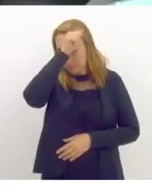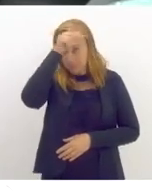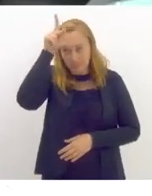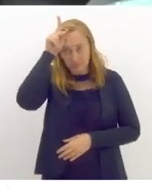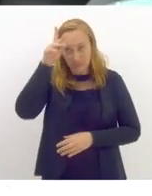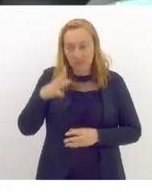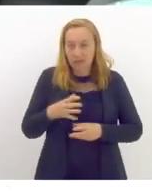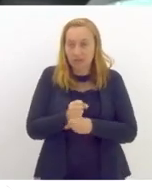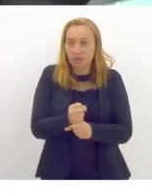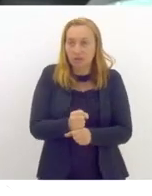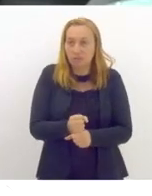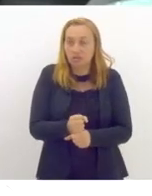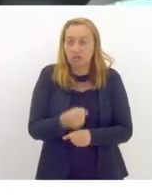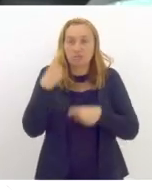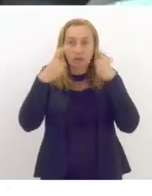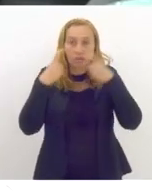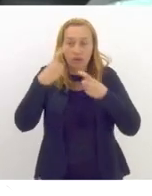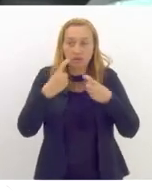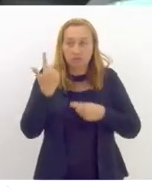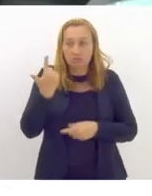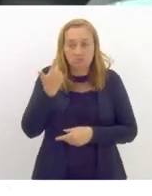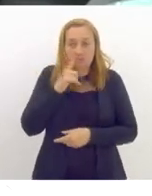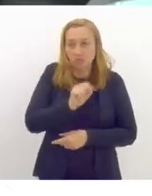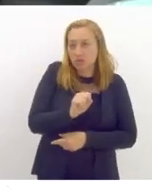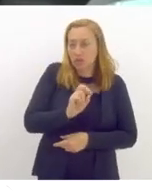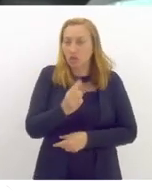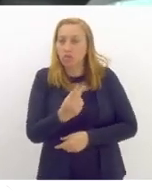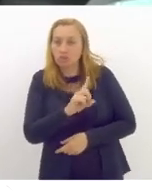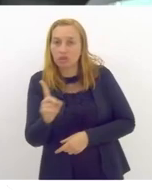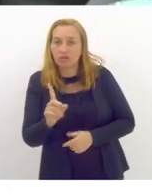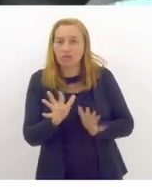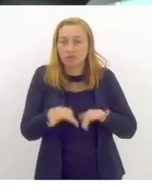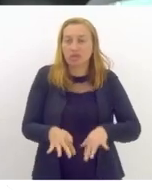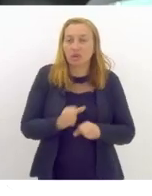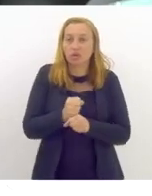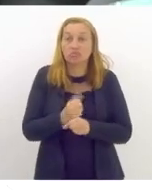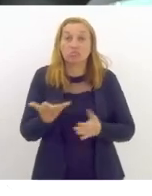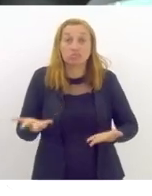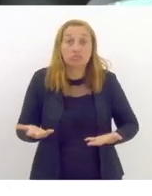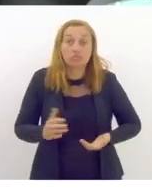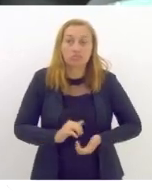conta desesperado para saber se vai conseguir ou não fechar o ano